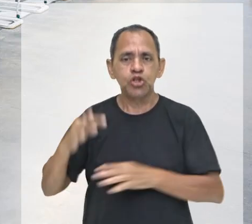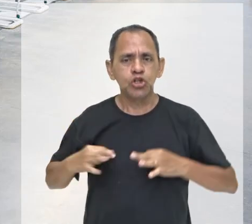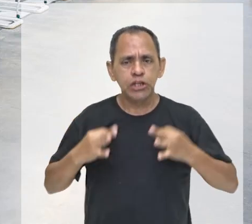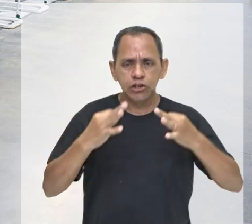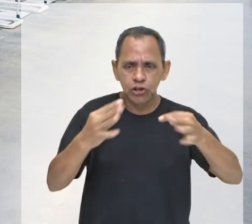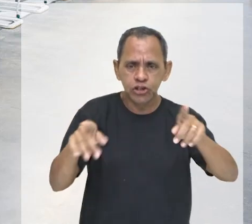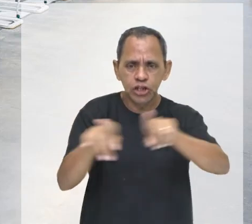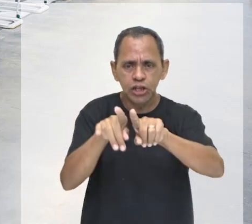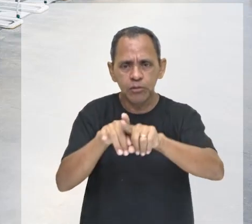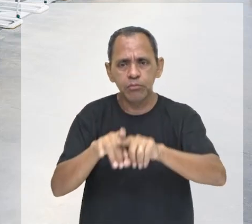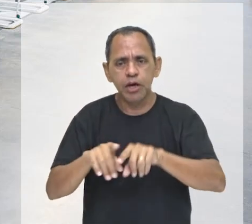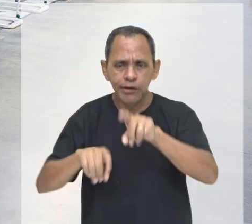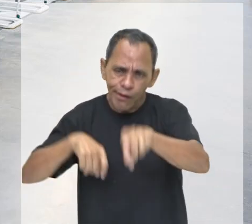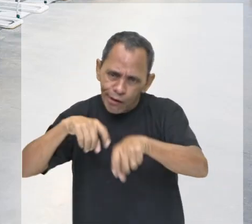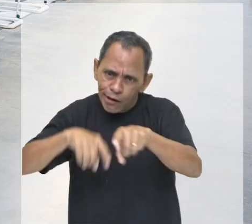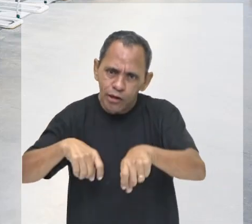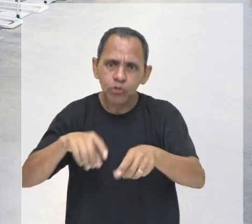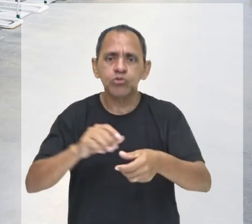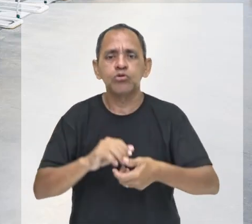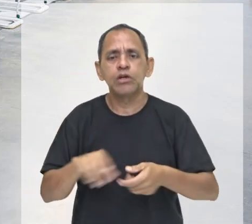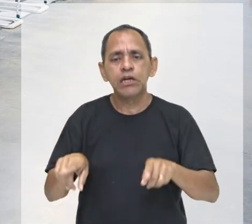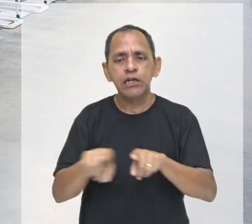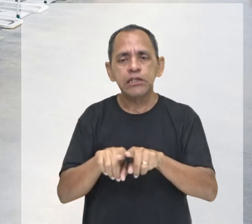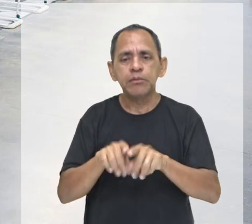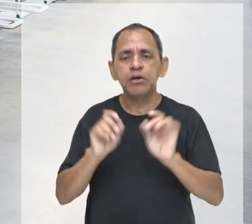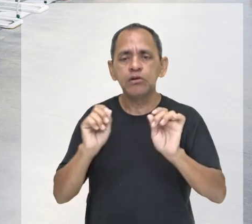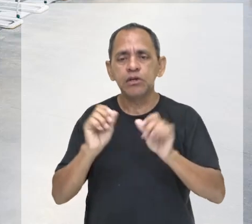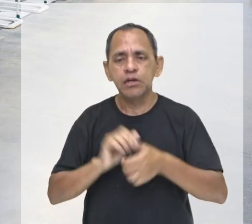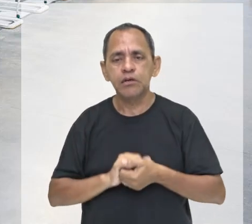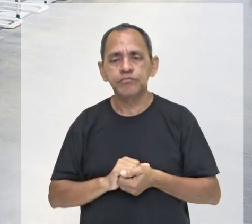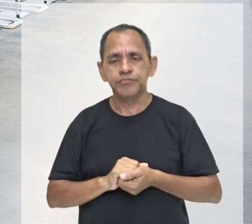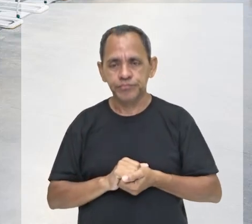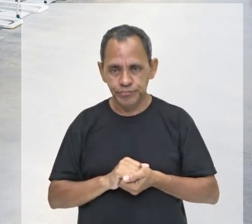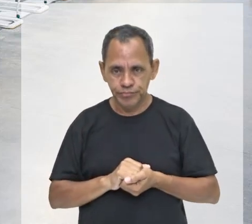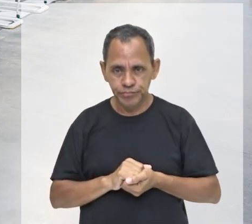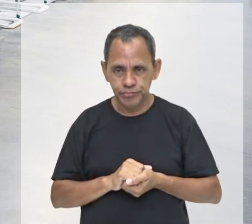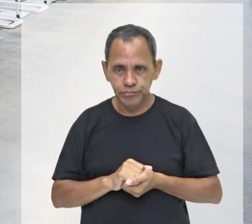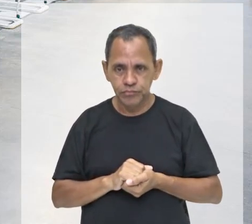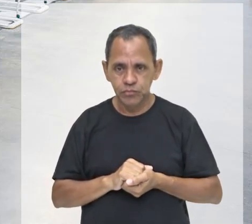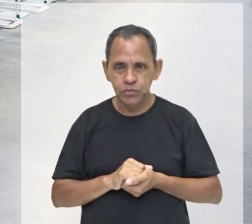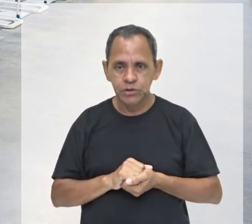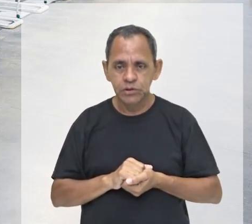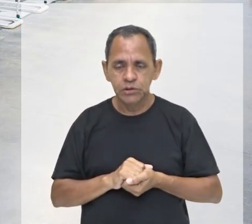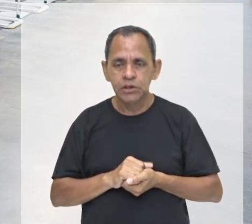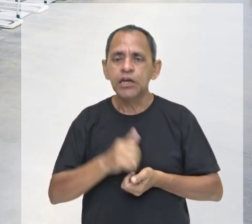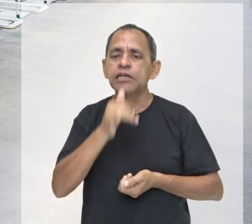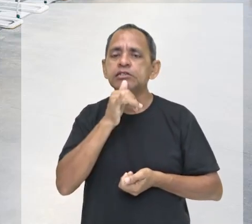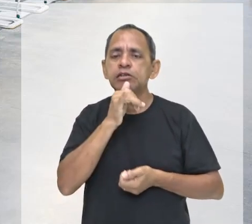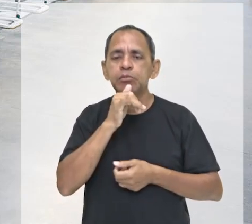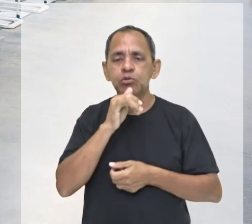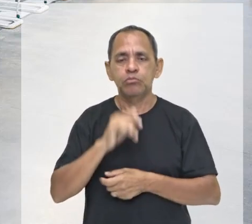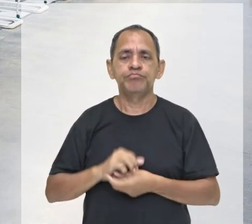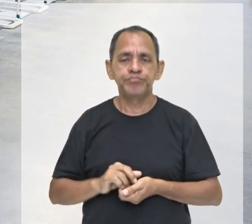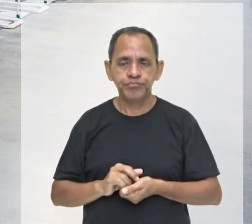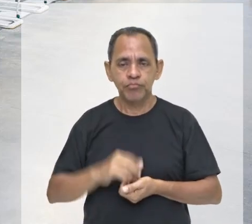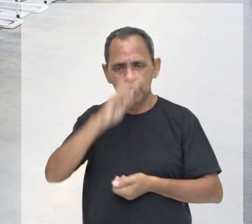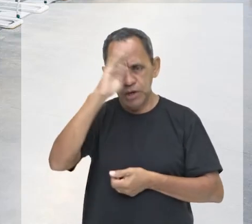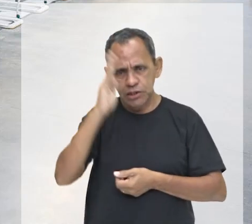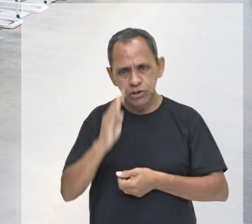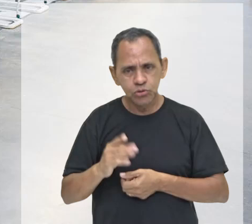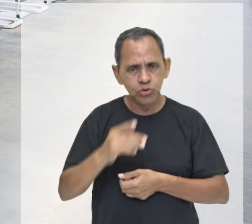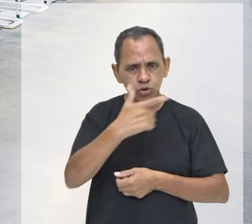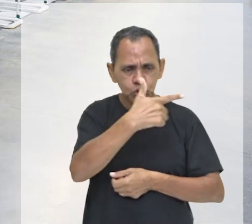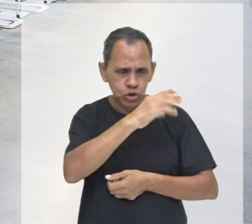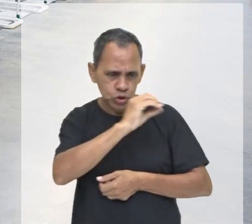podem imaginar, somente aqui no nosso país, vamos pegar aqui só o Brasil, né, com 200 milhões de habitantes. Aí tem gente